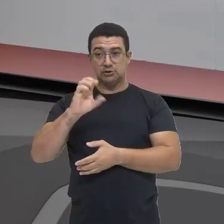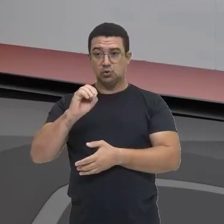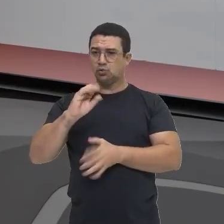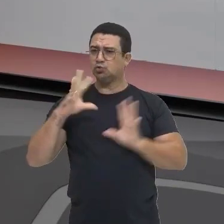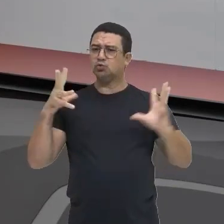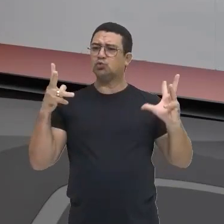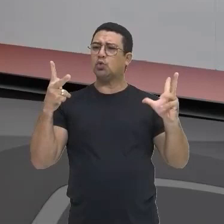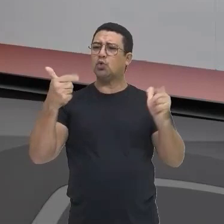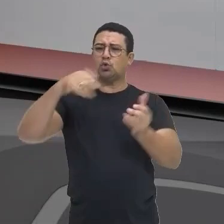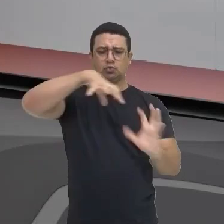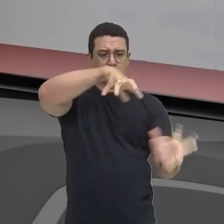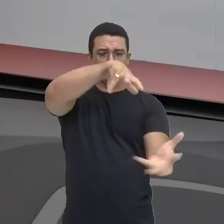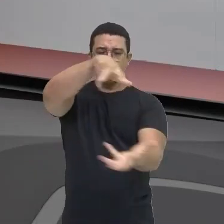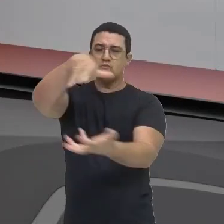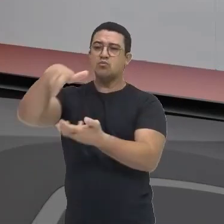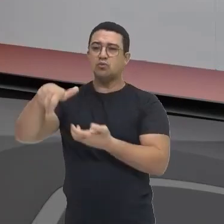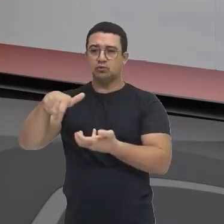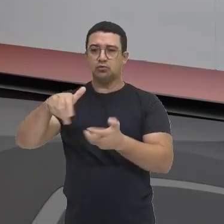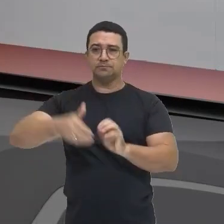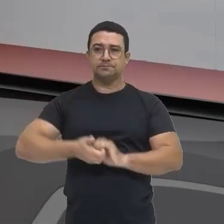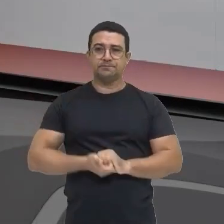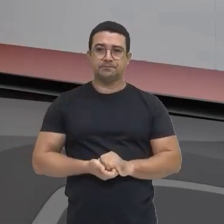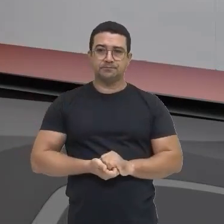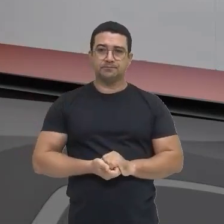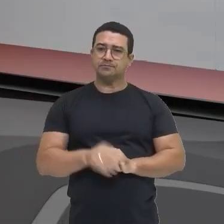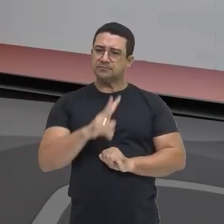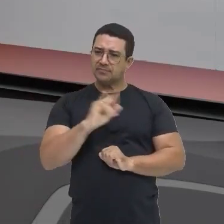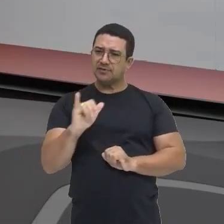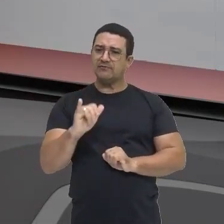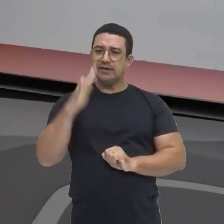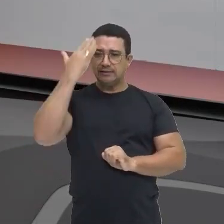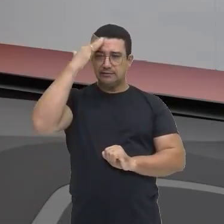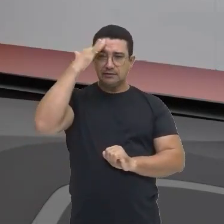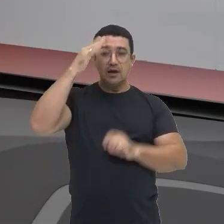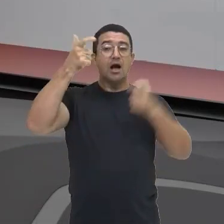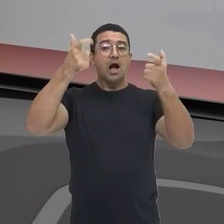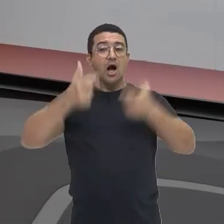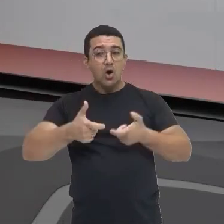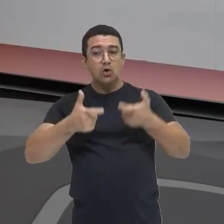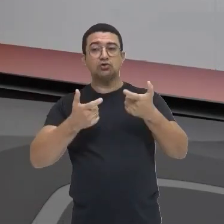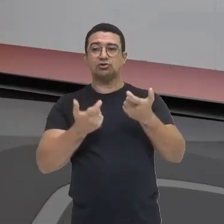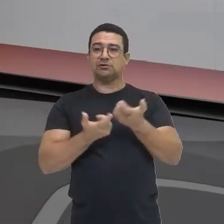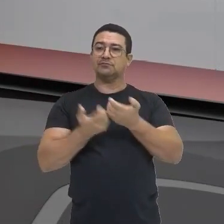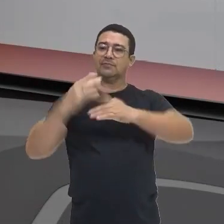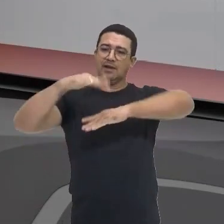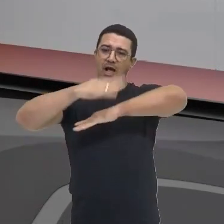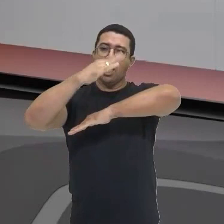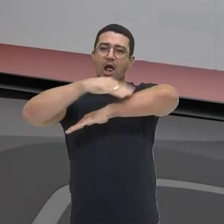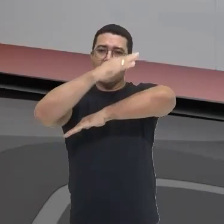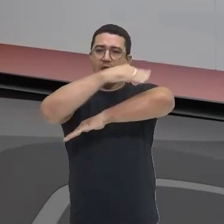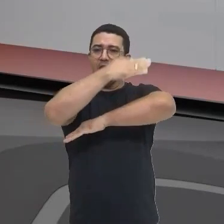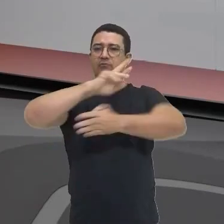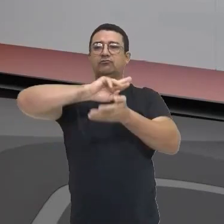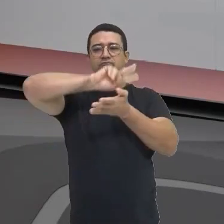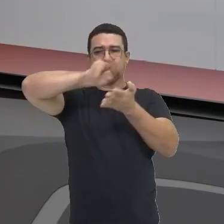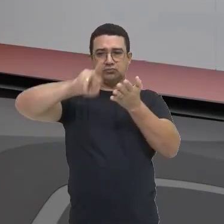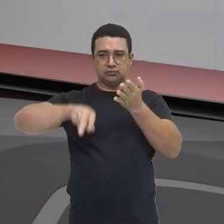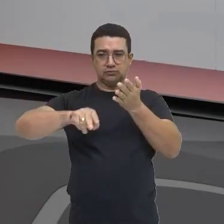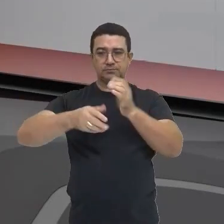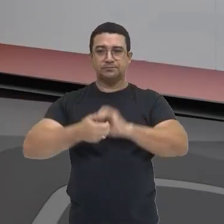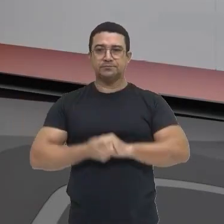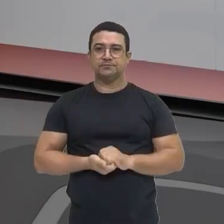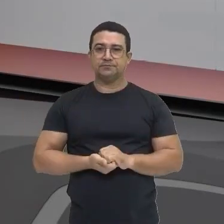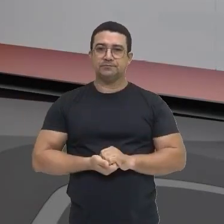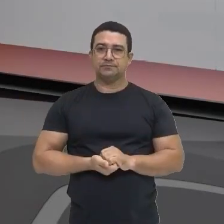o planeta, tá certo? Do mapa mundi. Então a gente vai entender onde estão os planaltos, planícies, depressões, dentre outros, certo? Temos